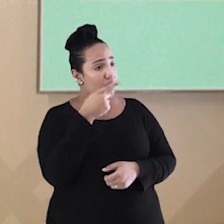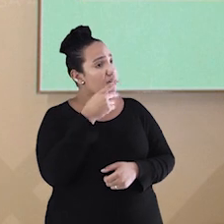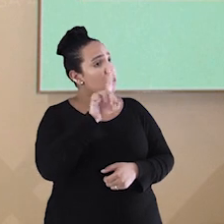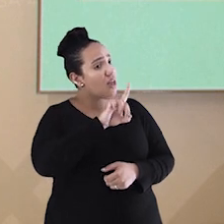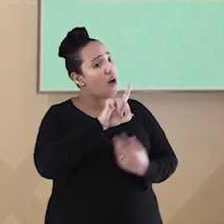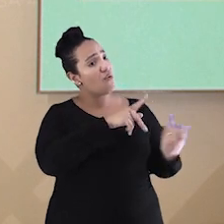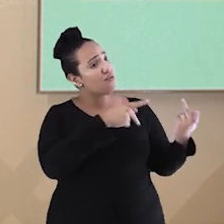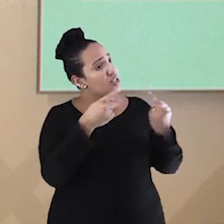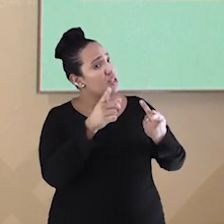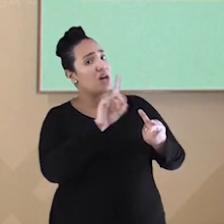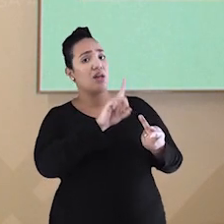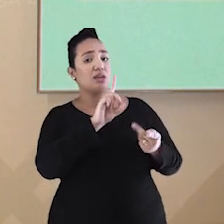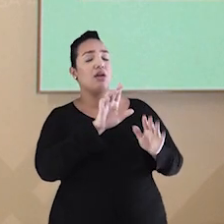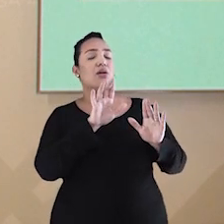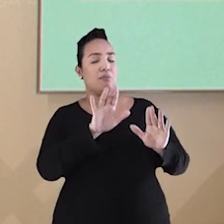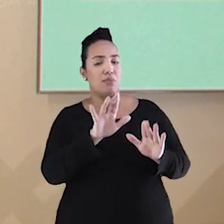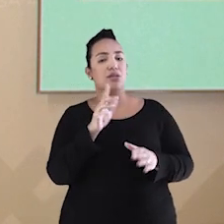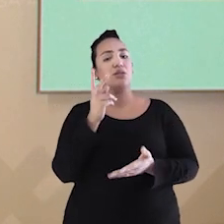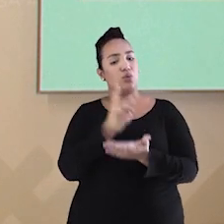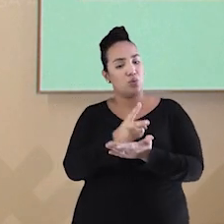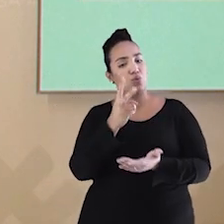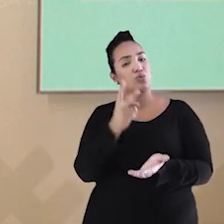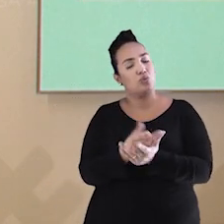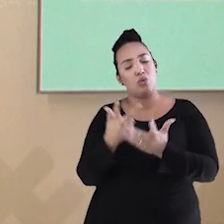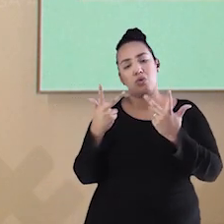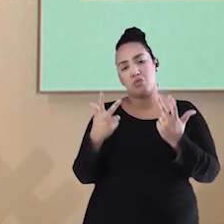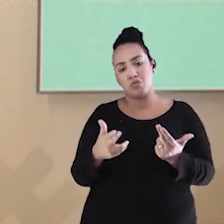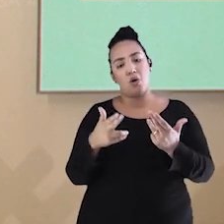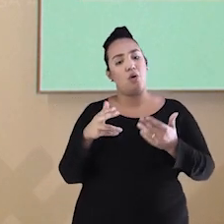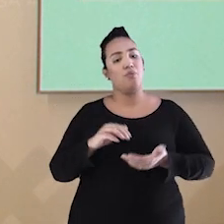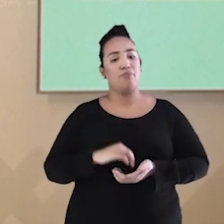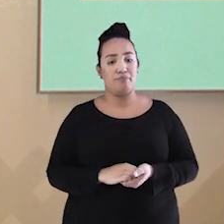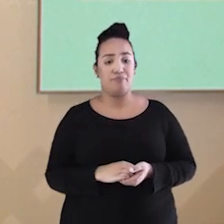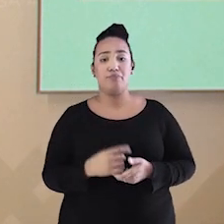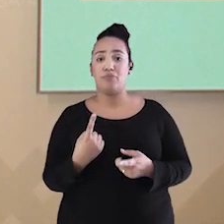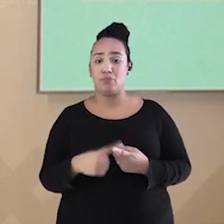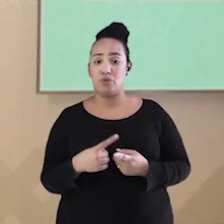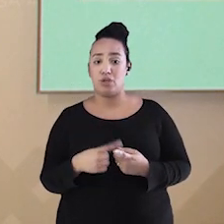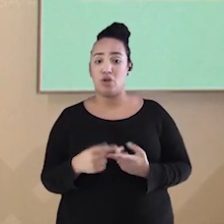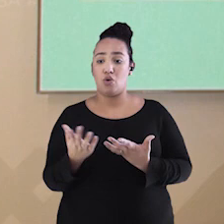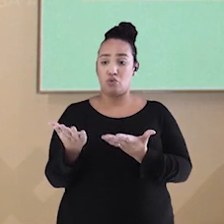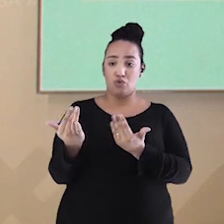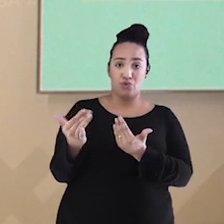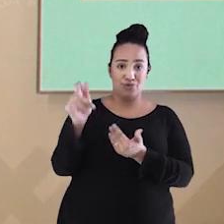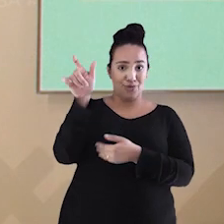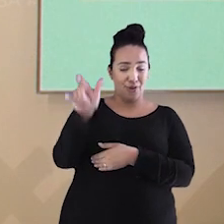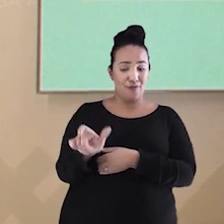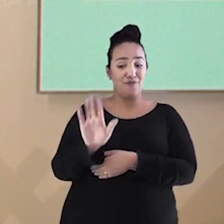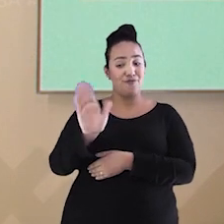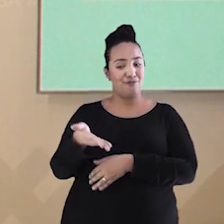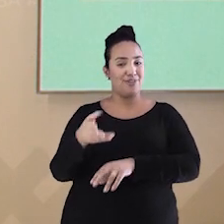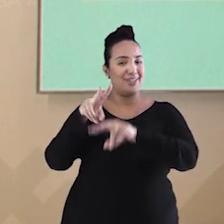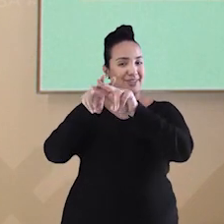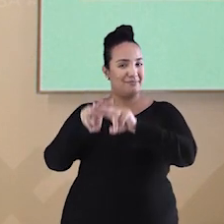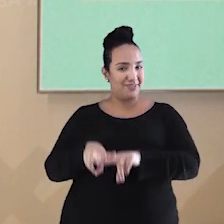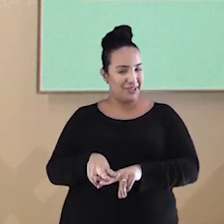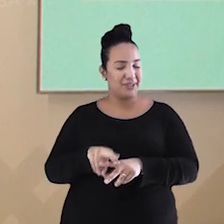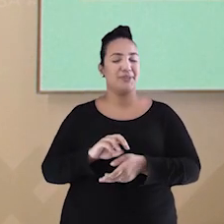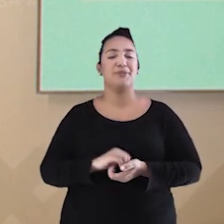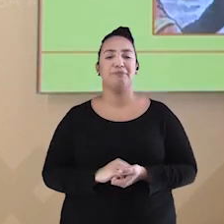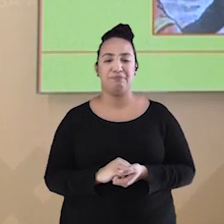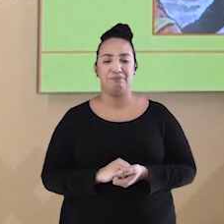recomendações de segurança, resolveu seguir o passeio pelo mesmo caminho. Afinal, o jovem rebelde já havia sido preso.